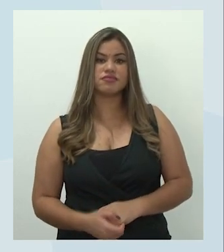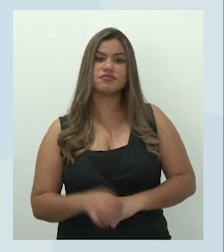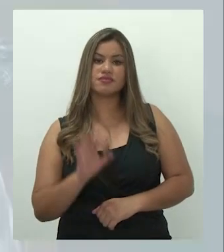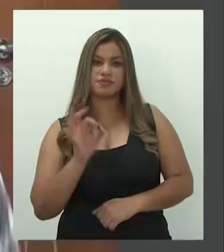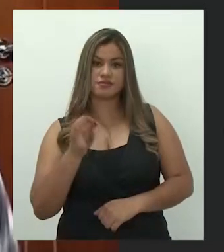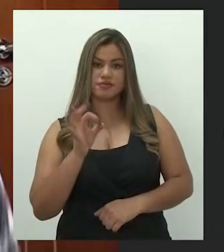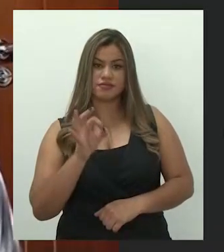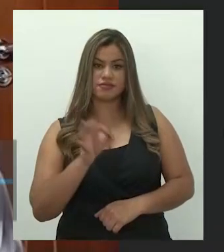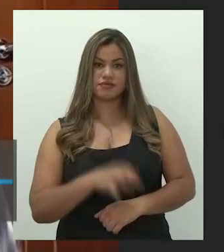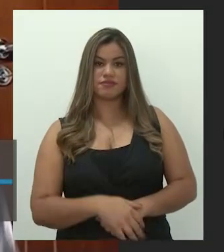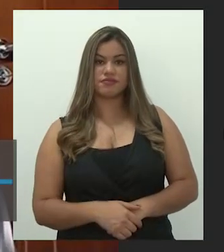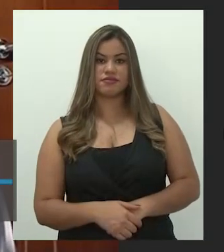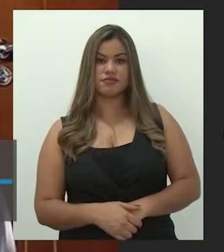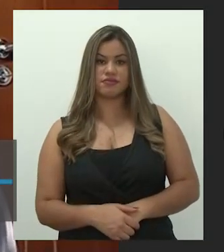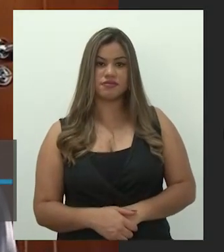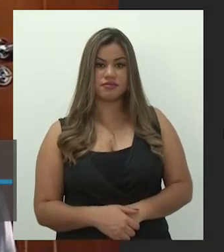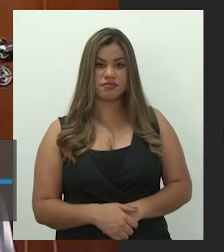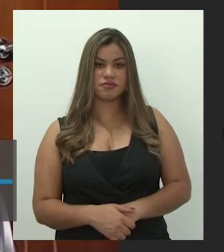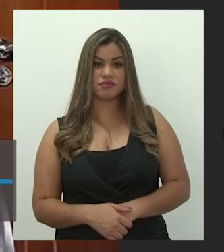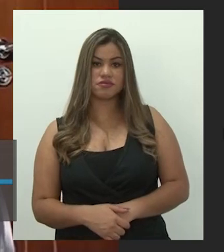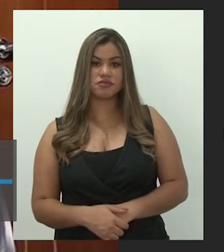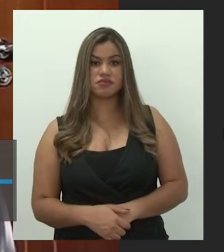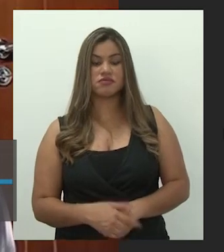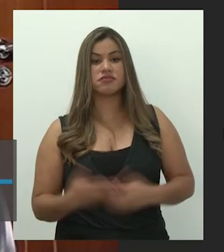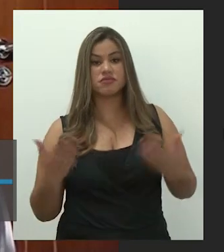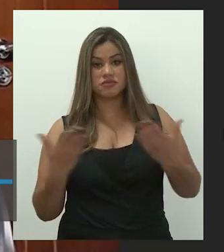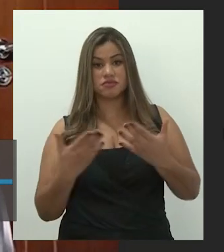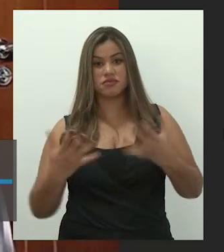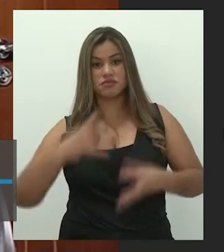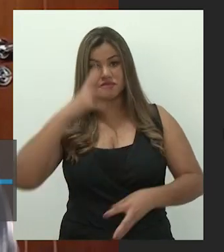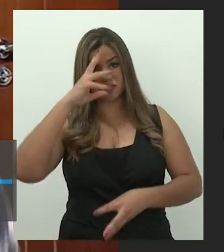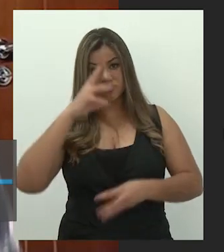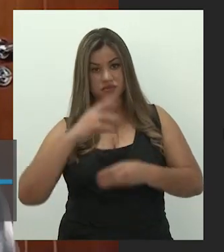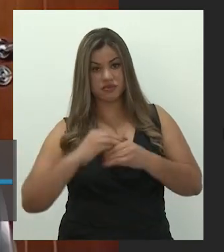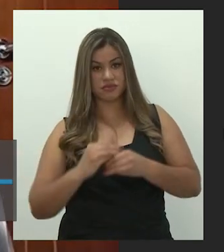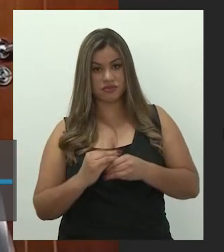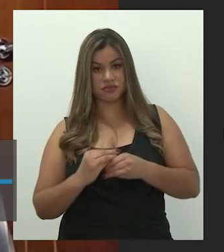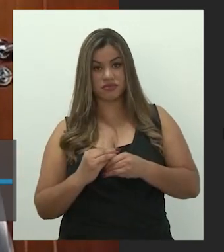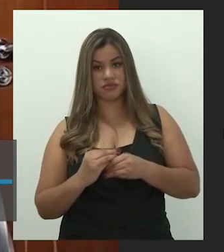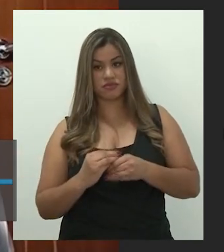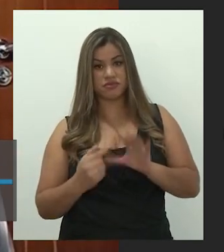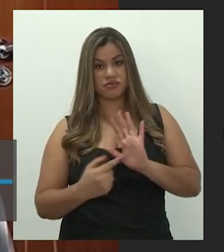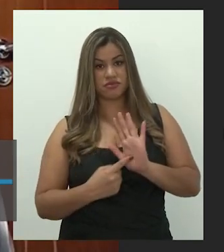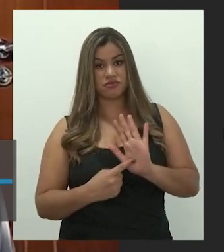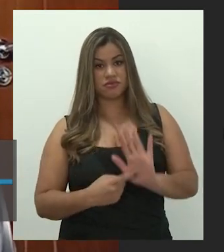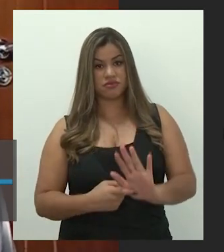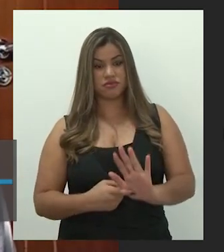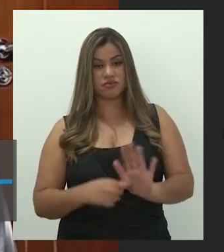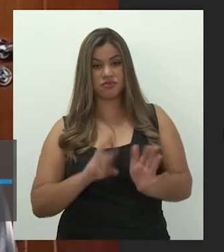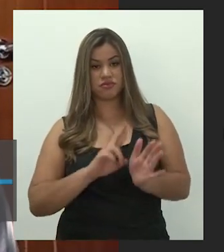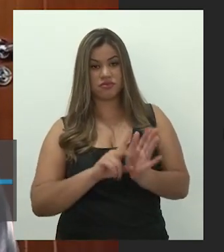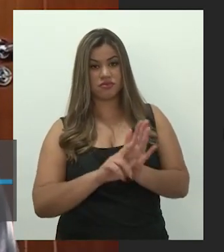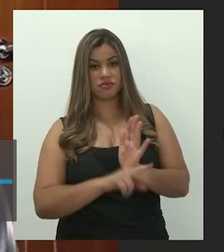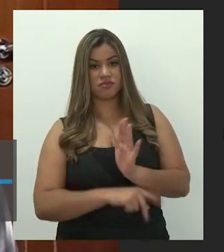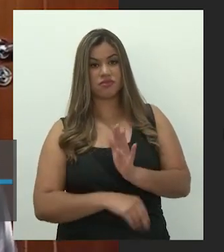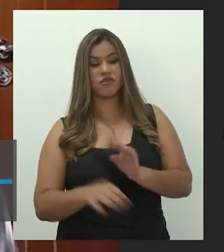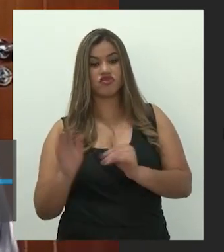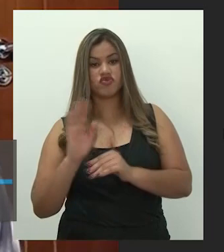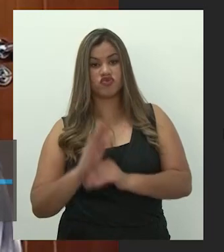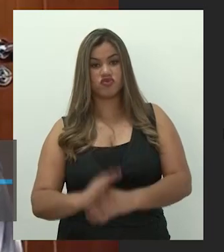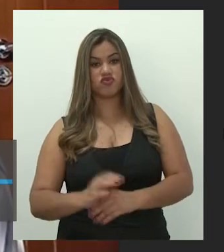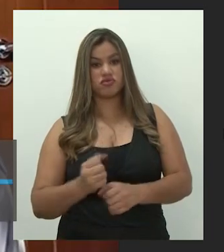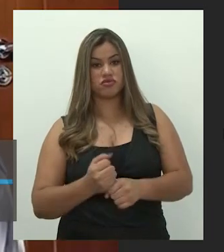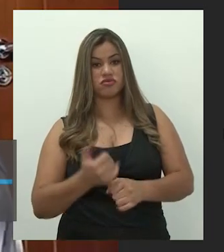Exatamente. Vamos agora apresentar um breve resumo para a característica para a próxima interação, tá? Então,